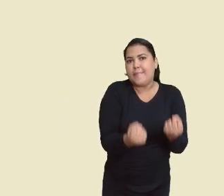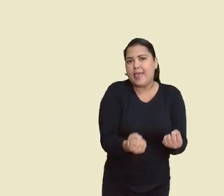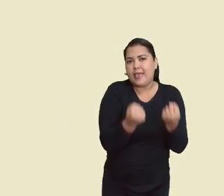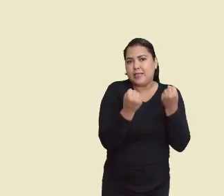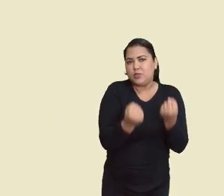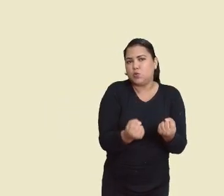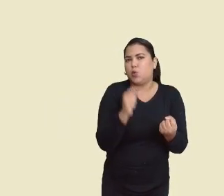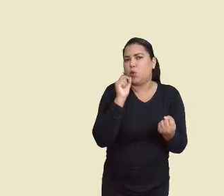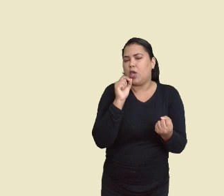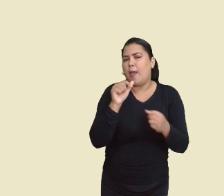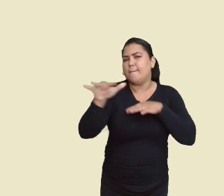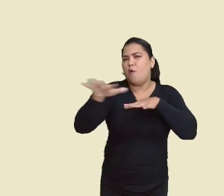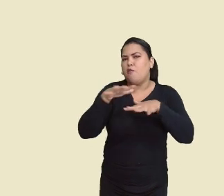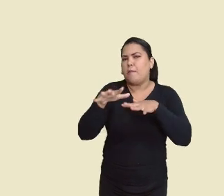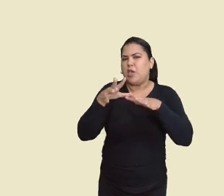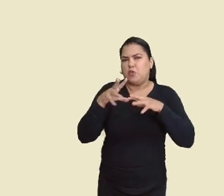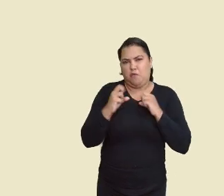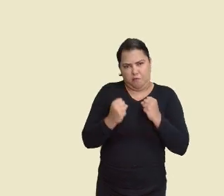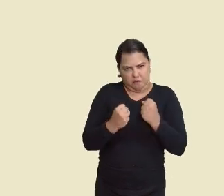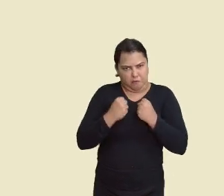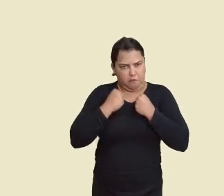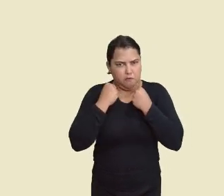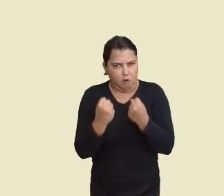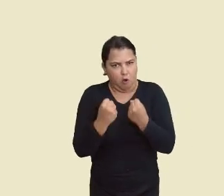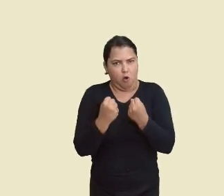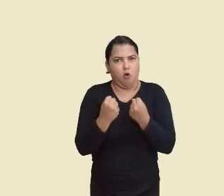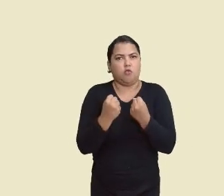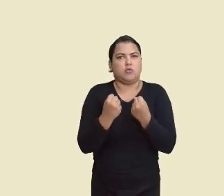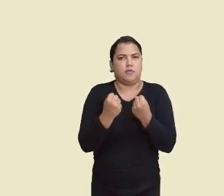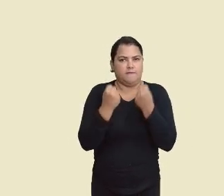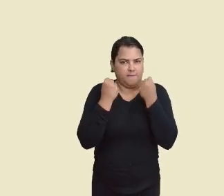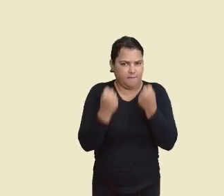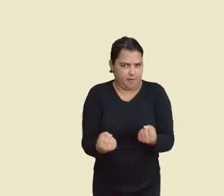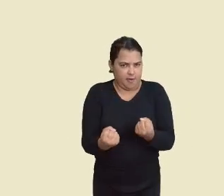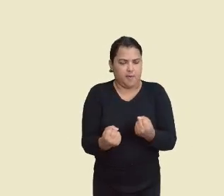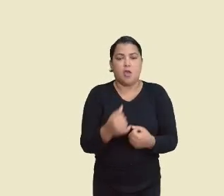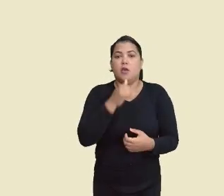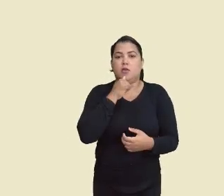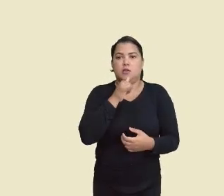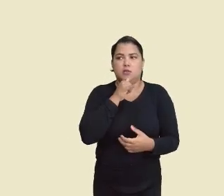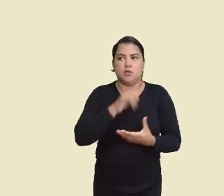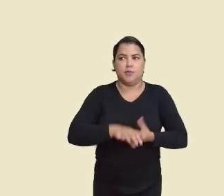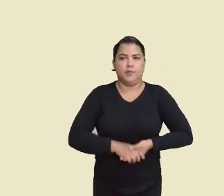movimento firme, forte, com resistência. Por exemplo,